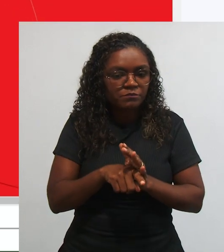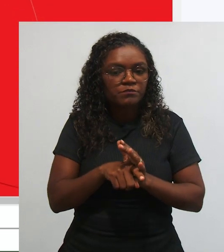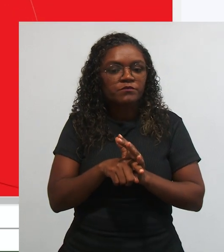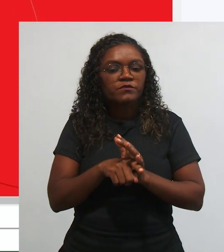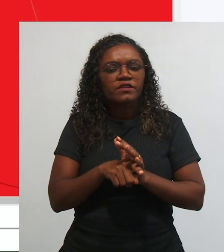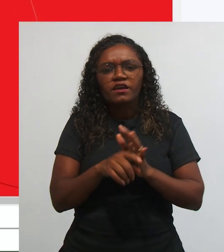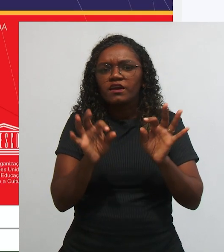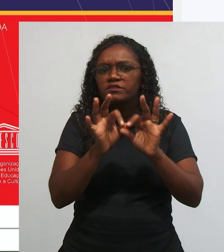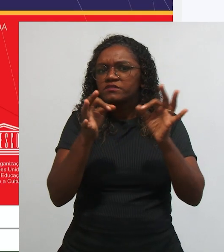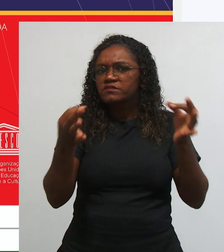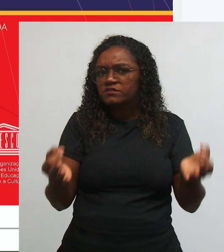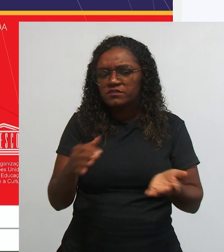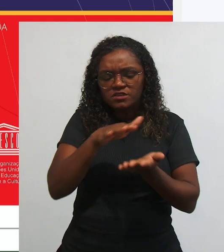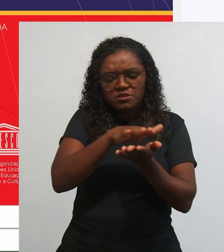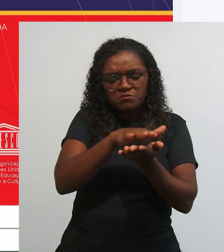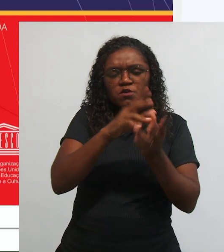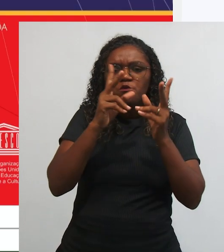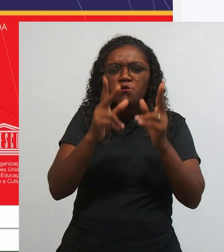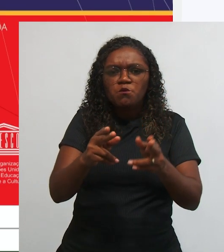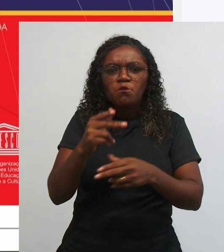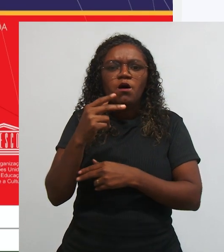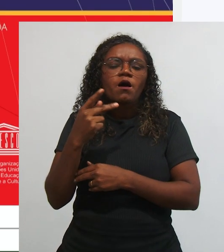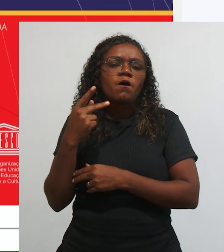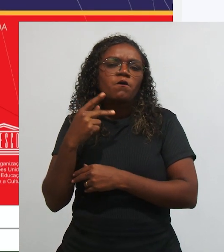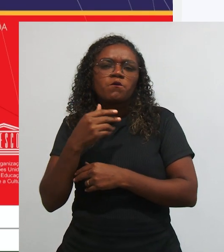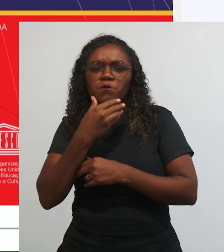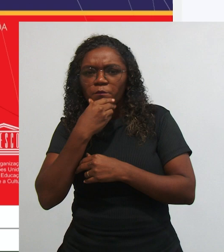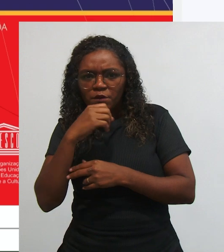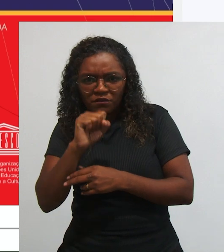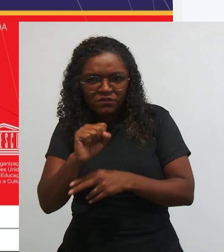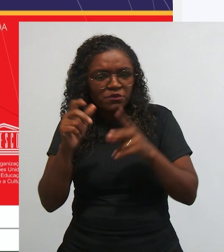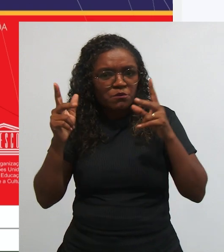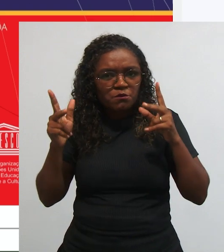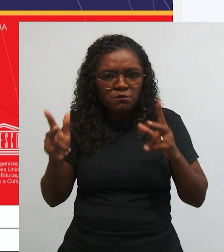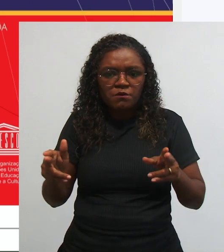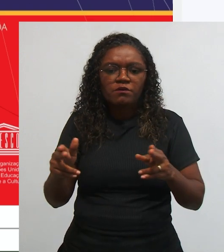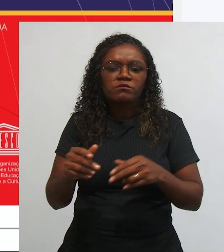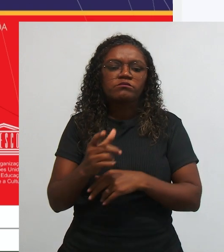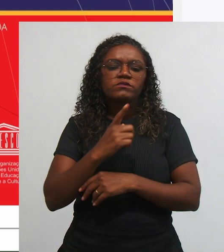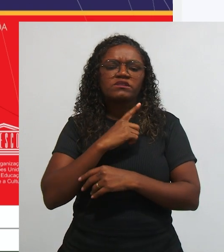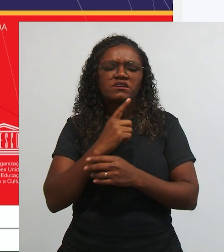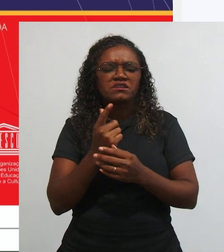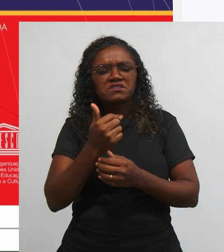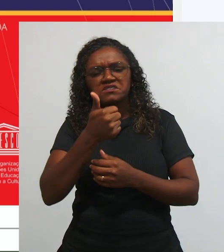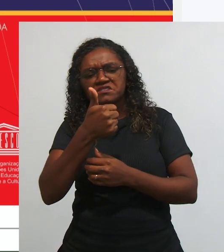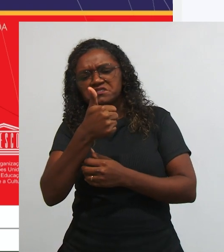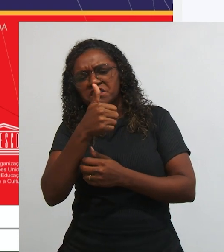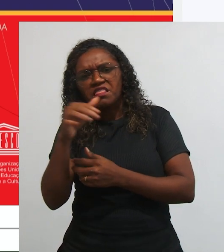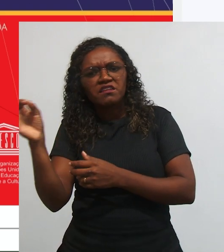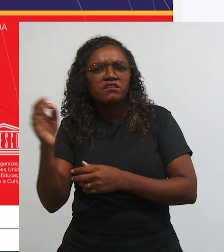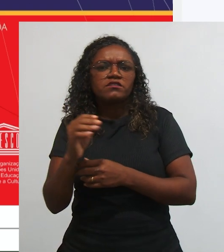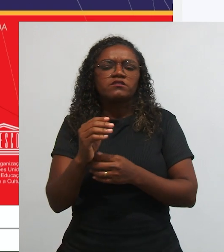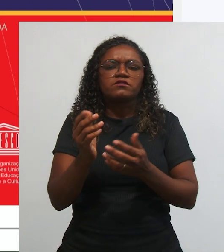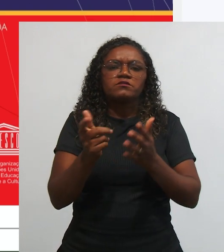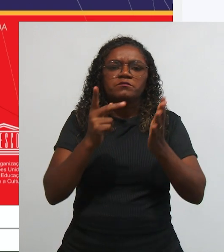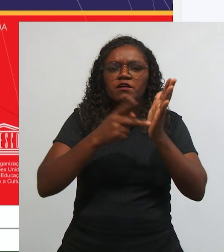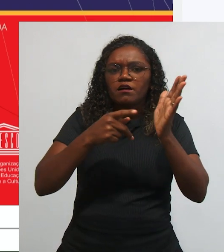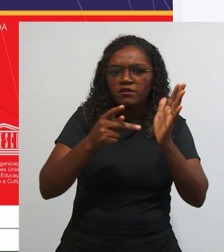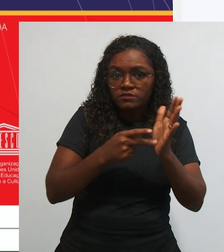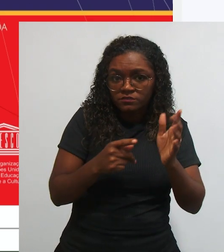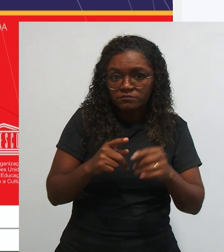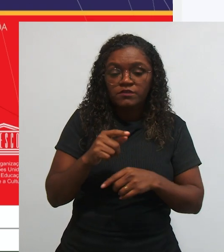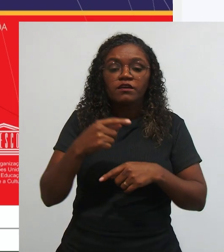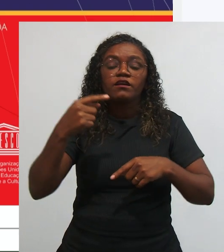O livro é um livro curtinho, como o do Paulo Freire, tá? Você tem aí, ó, 100 e algumas páginas. E ele vai discutir, olha que